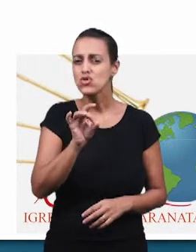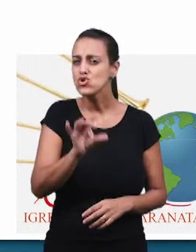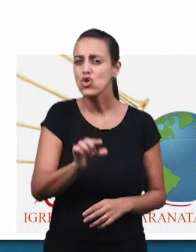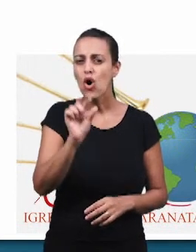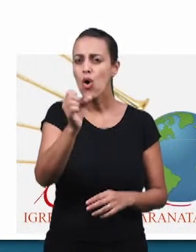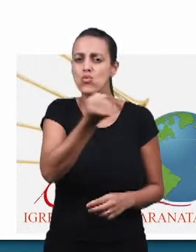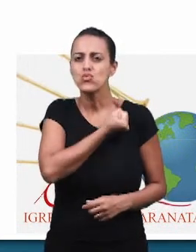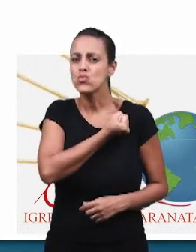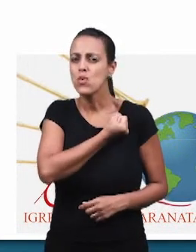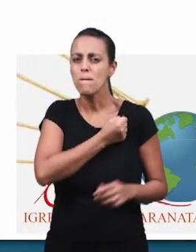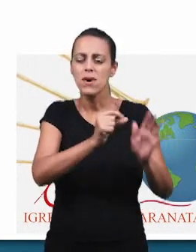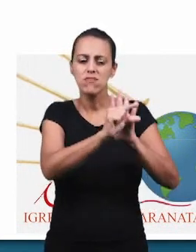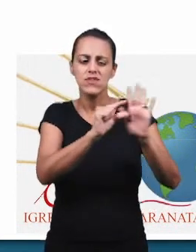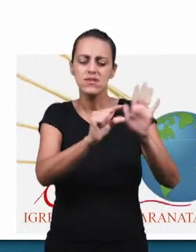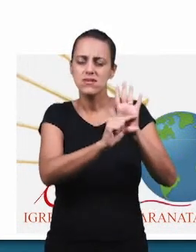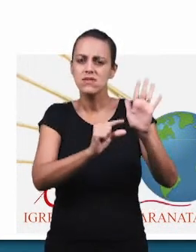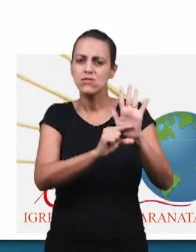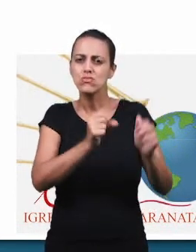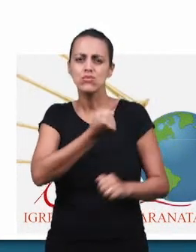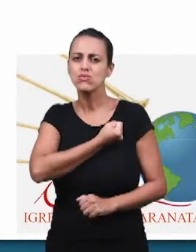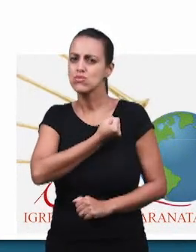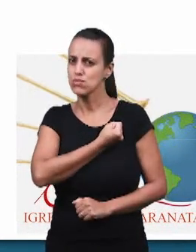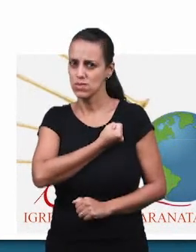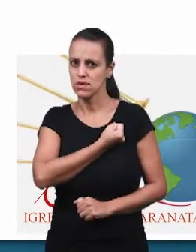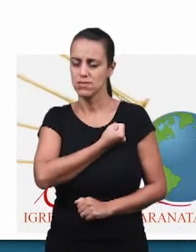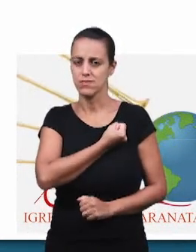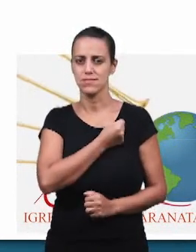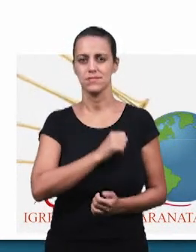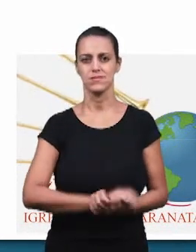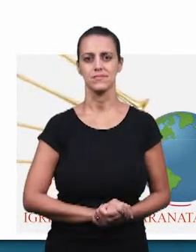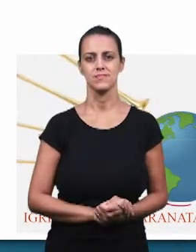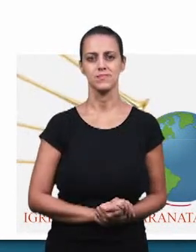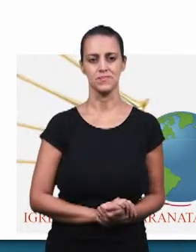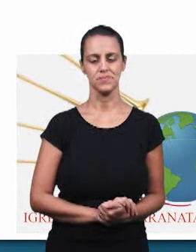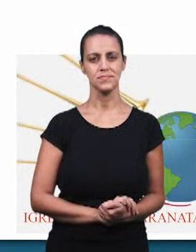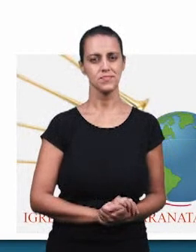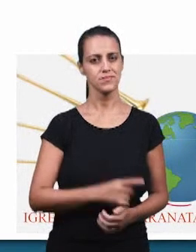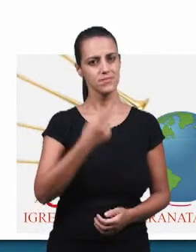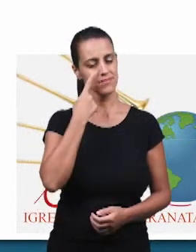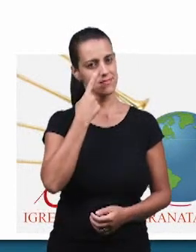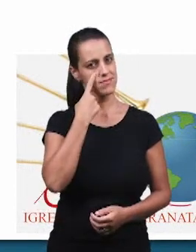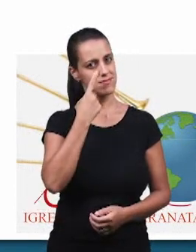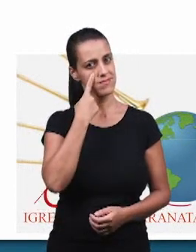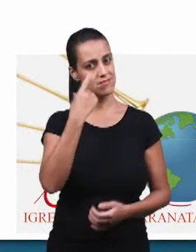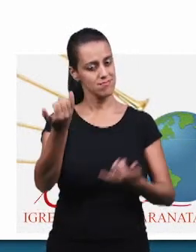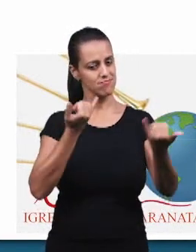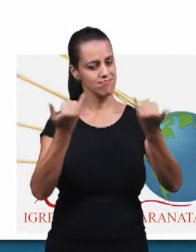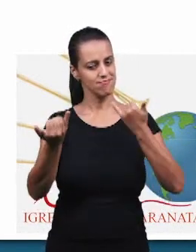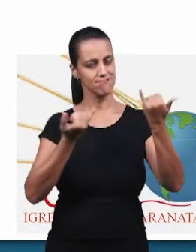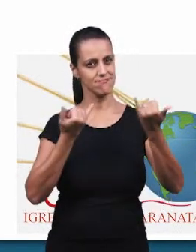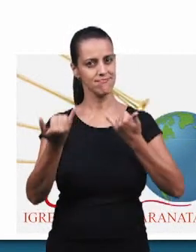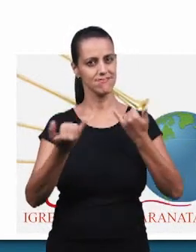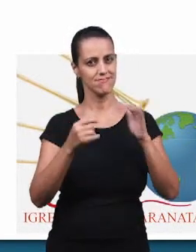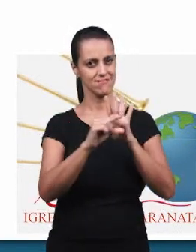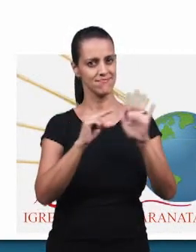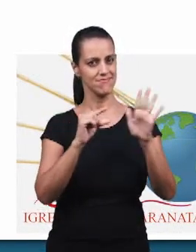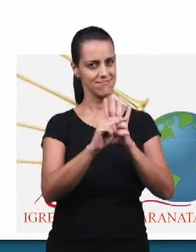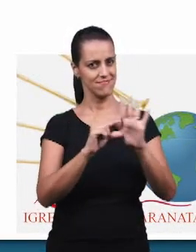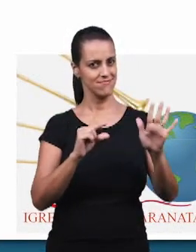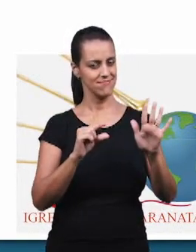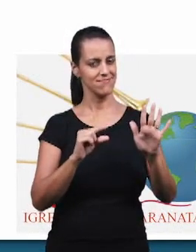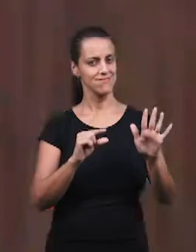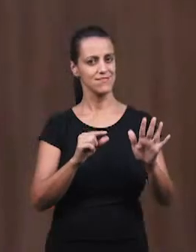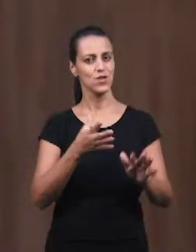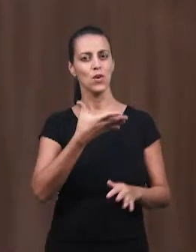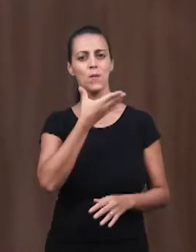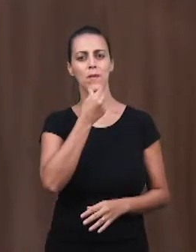Citar somente os números dos versículos. E nós vamos ver essa citação dos números dos versículos, primeiramente do